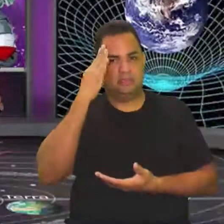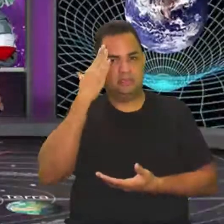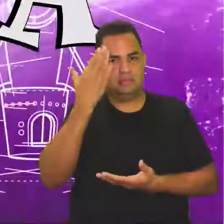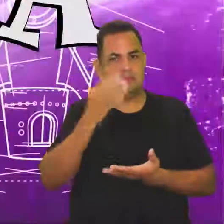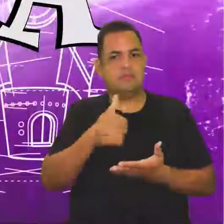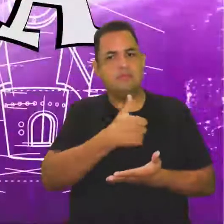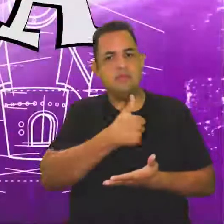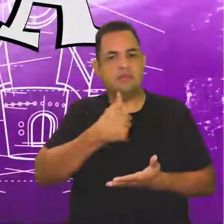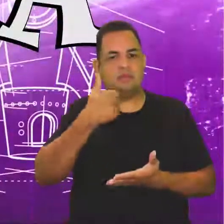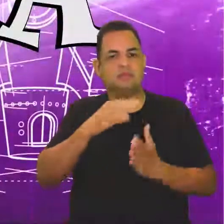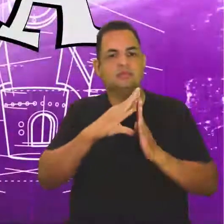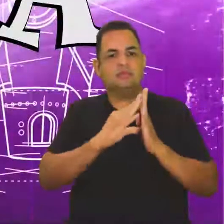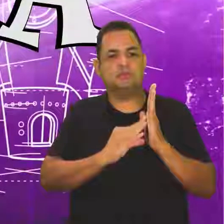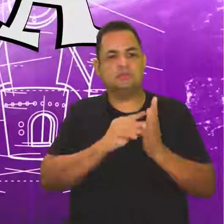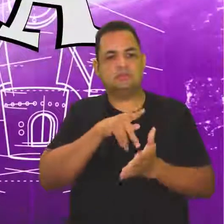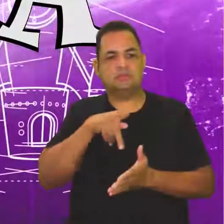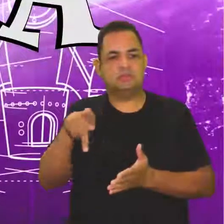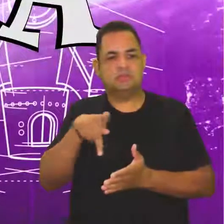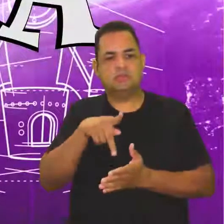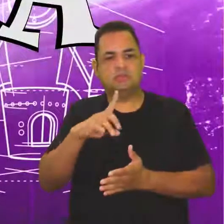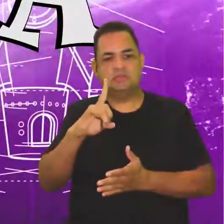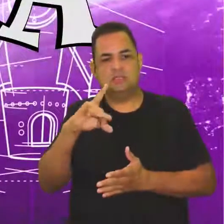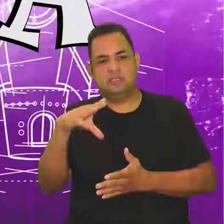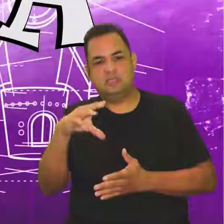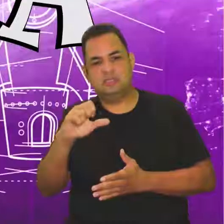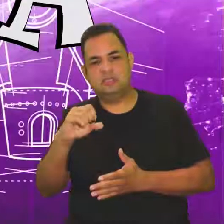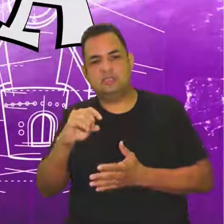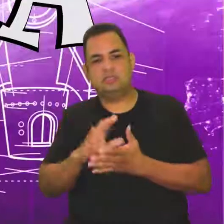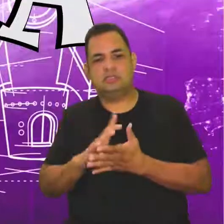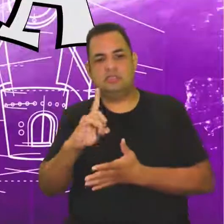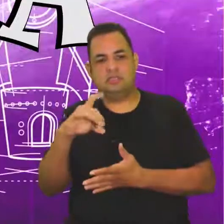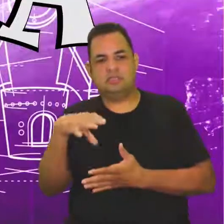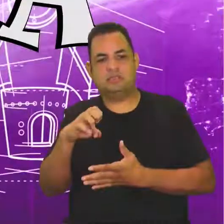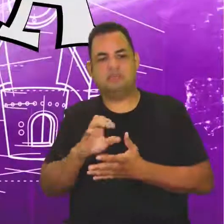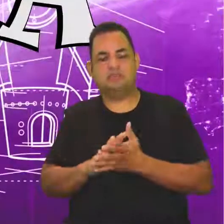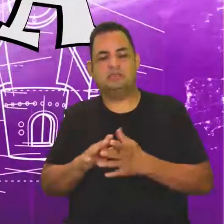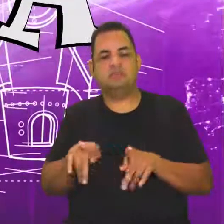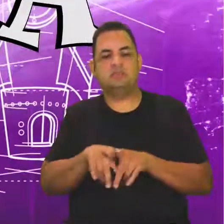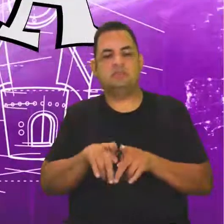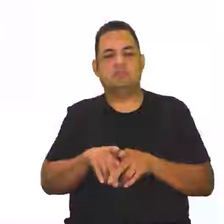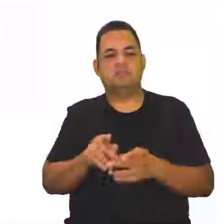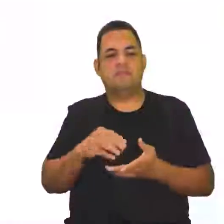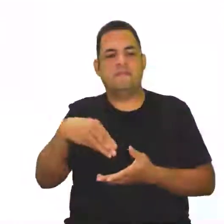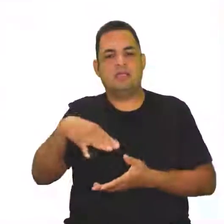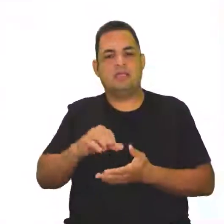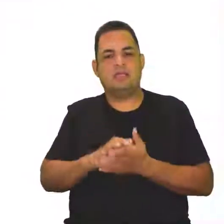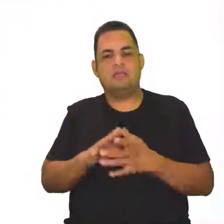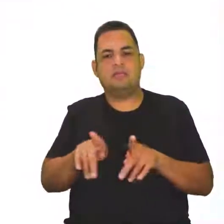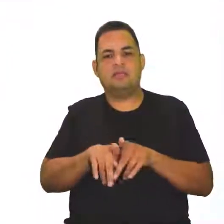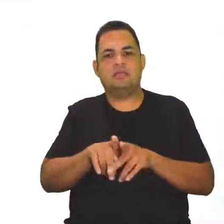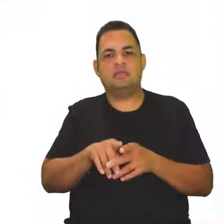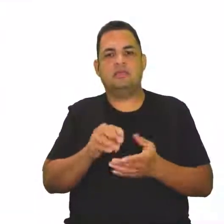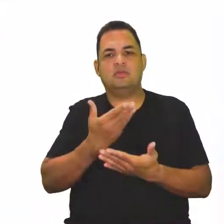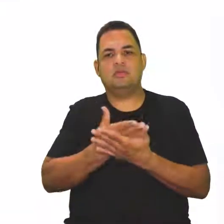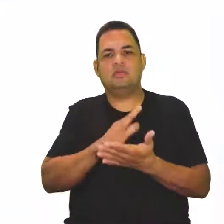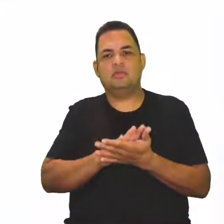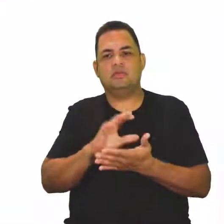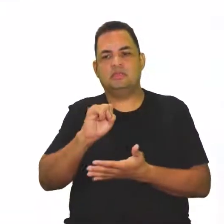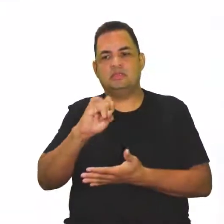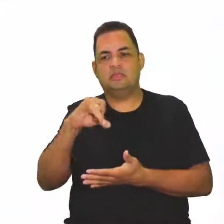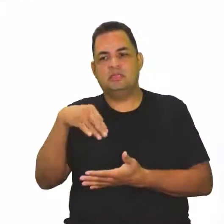começar? Então aí, professores Décio, Deise, Mac e o nosso intérprete aí, o Samuel. Bom,